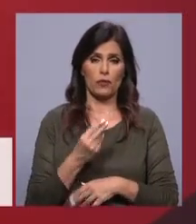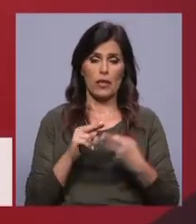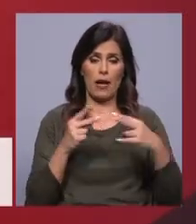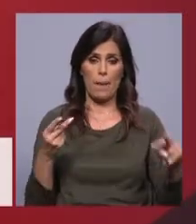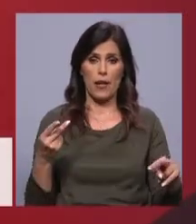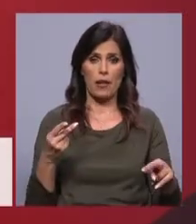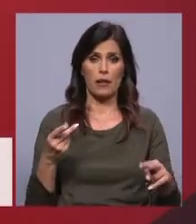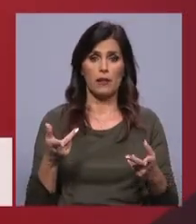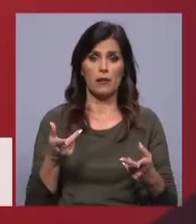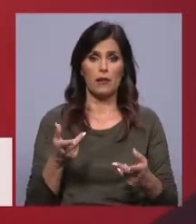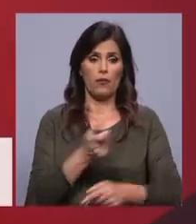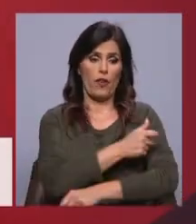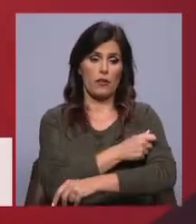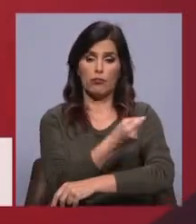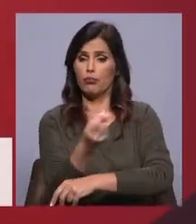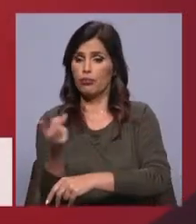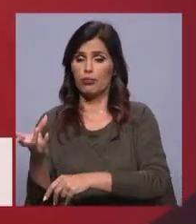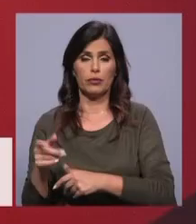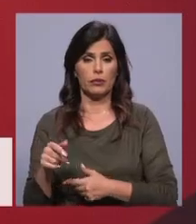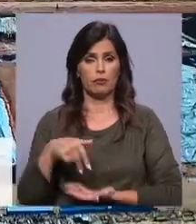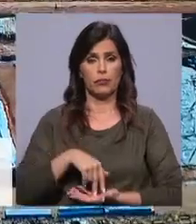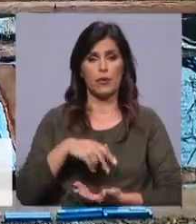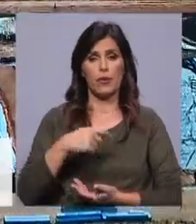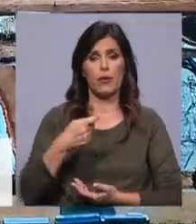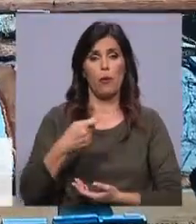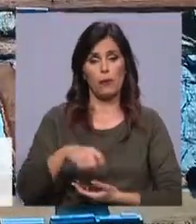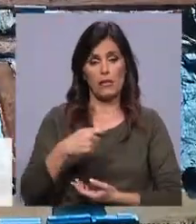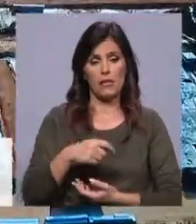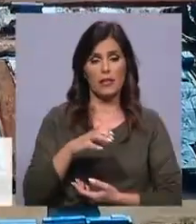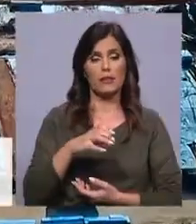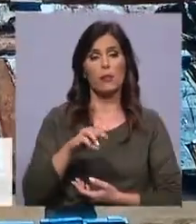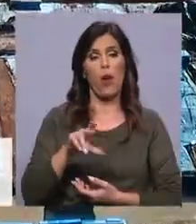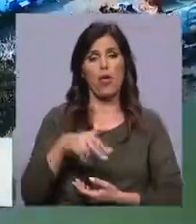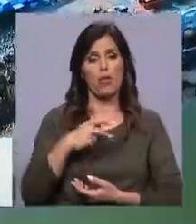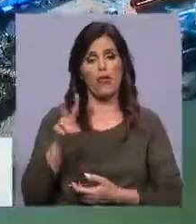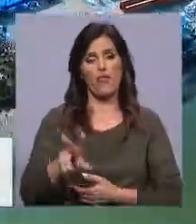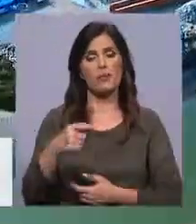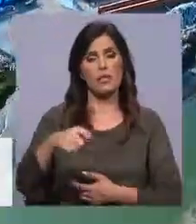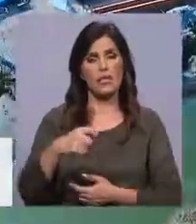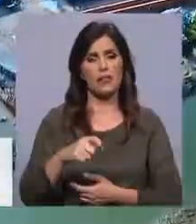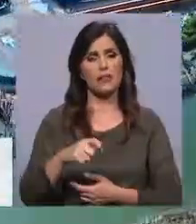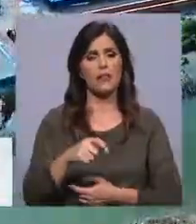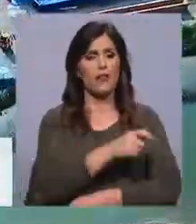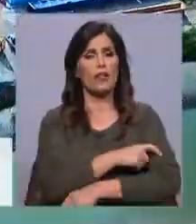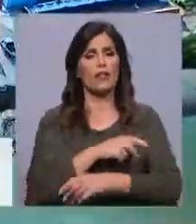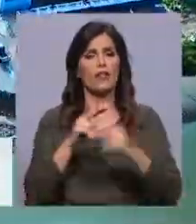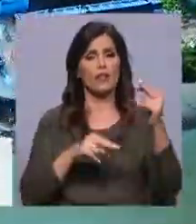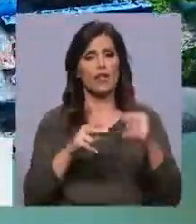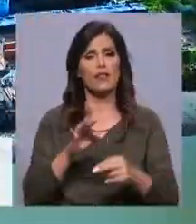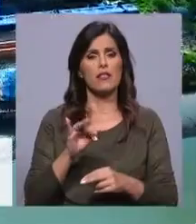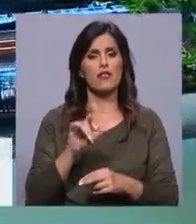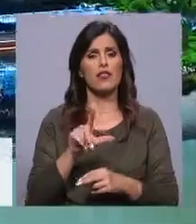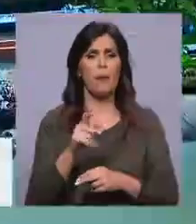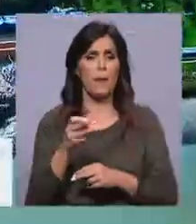câmara municipal nos vereadores compôr portanto Presidente Carlos moedas e o vice-presidente e Vereador das Finanças Ah Felipe